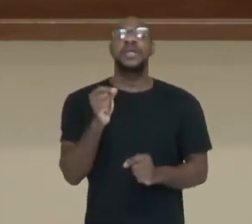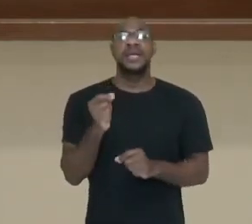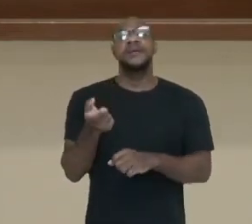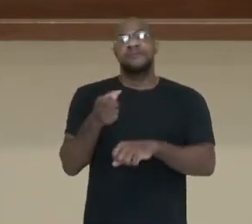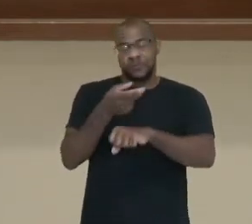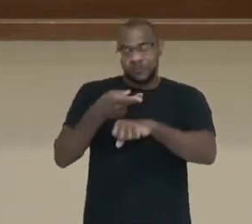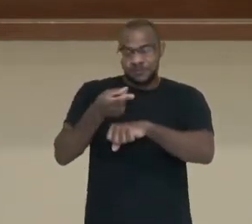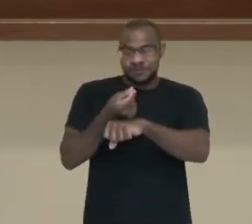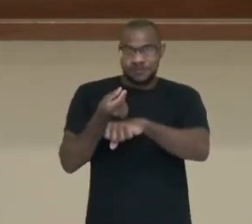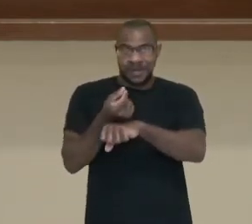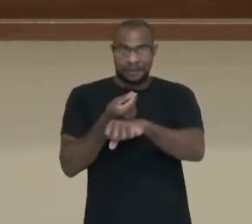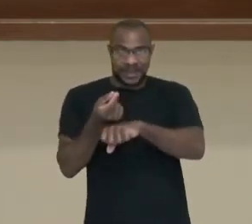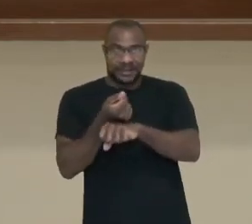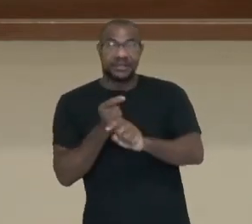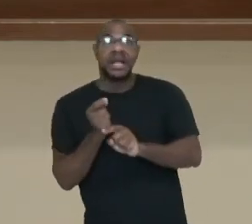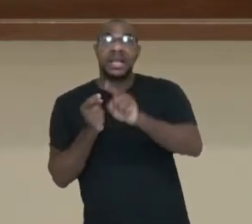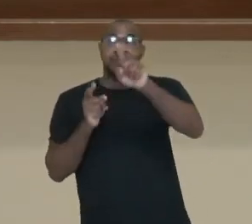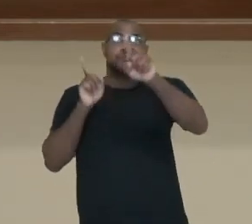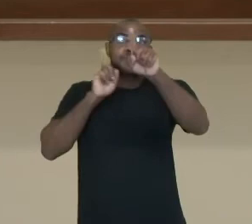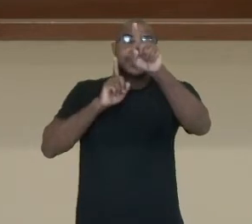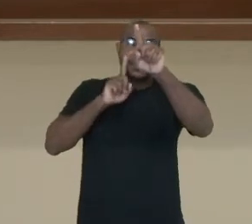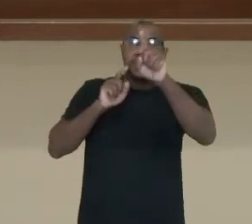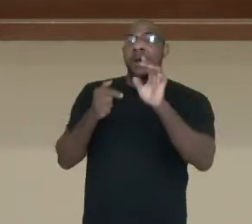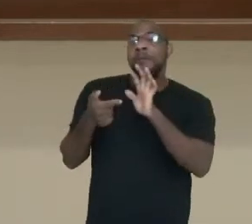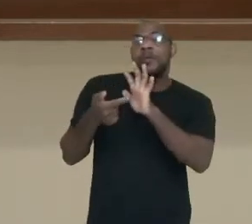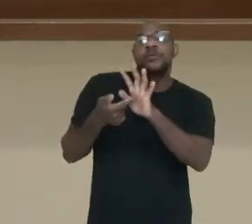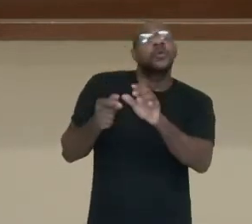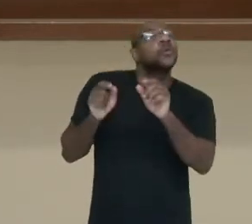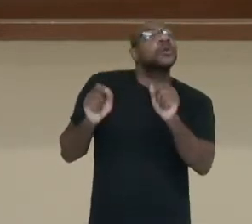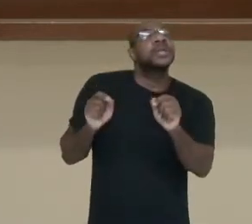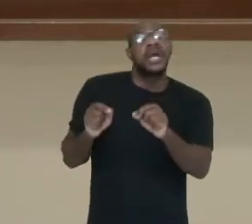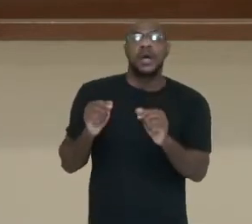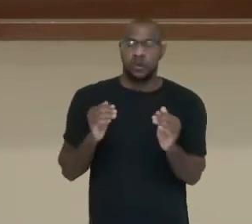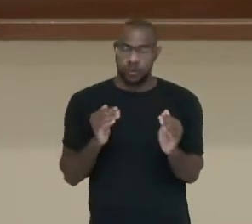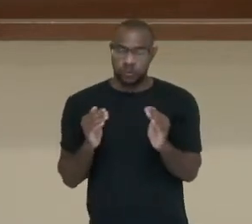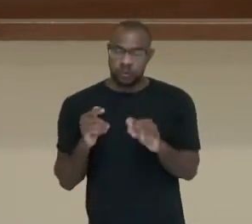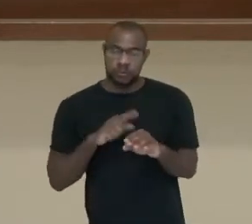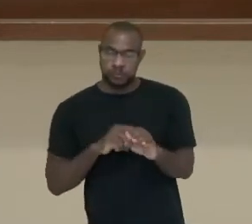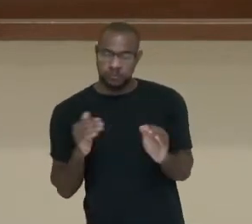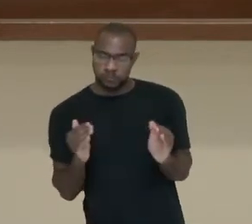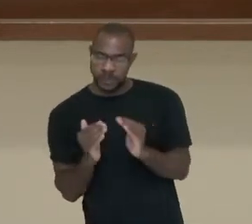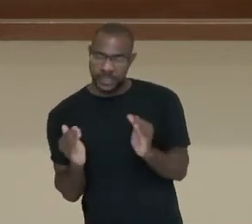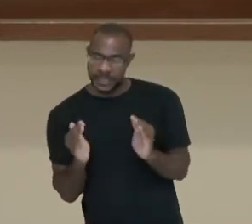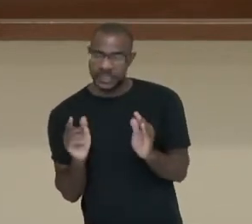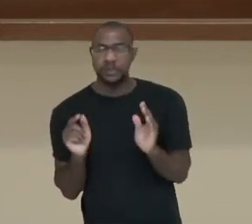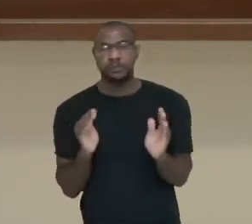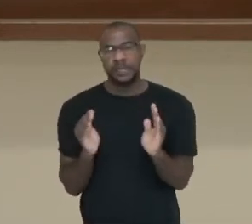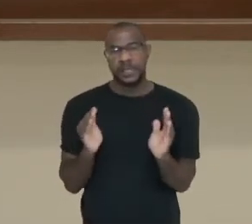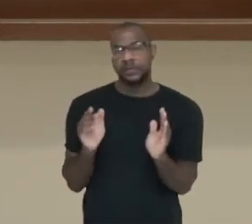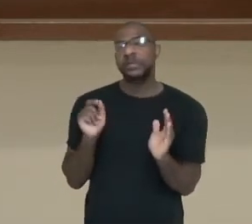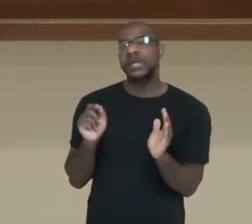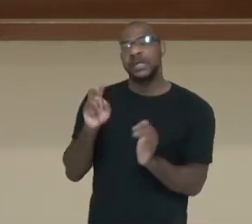Unidos. E isso, obviamente, representou um momento histórico bem interessante na Guerra